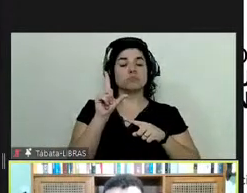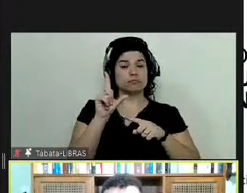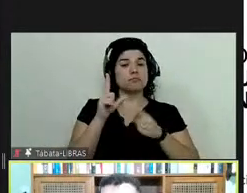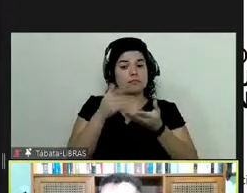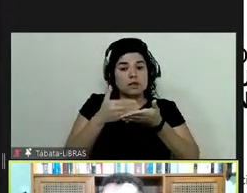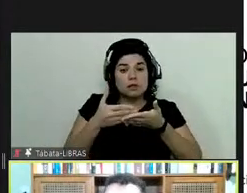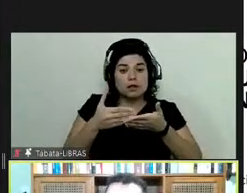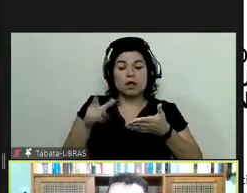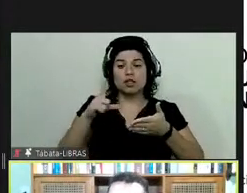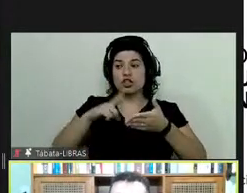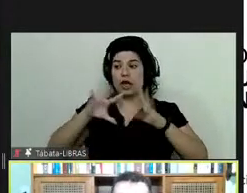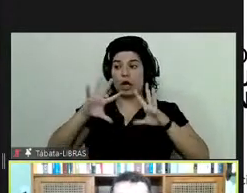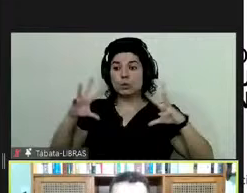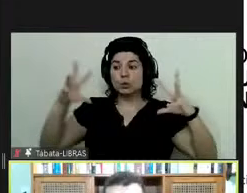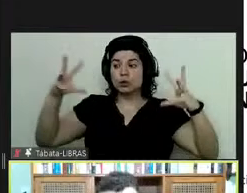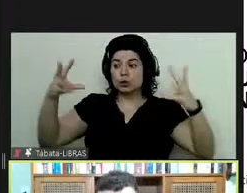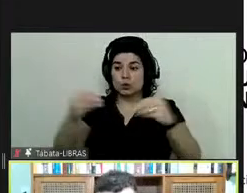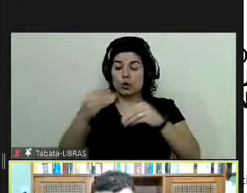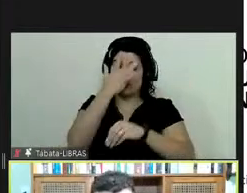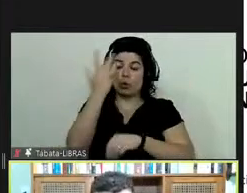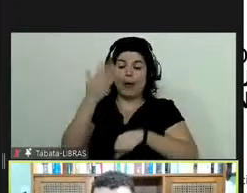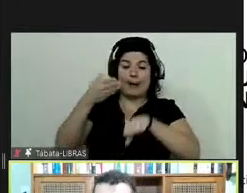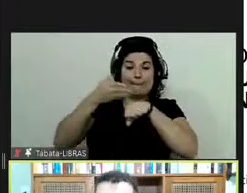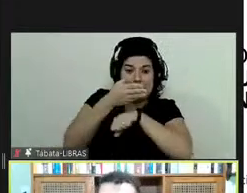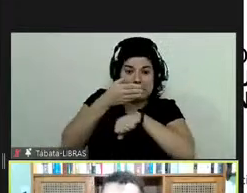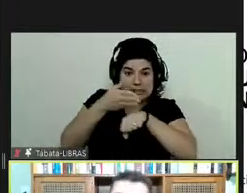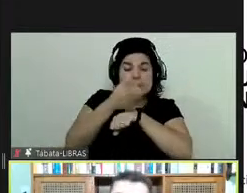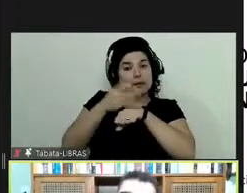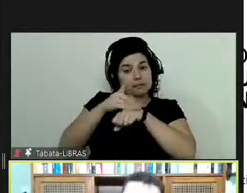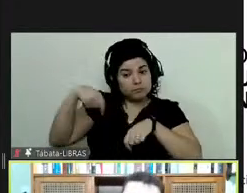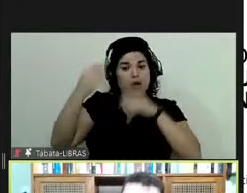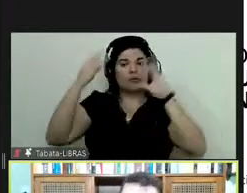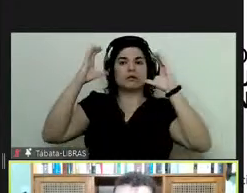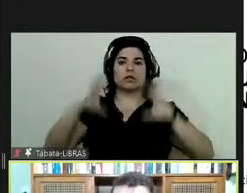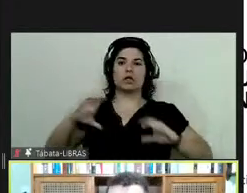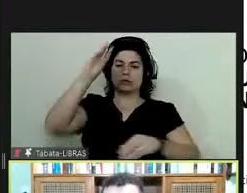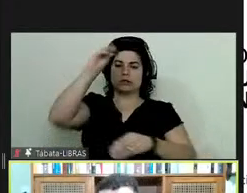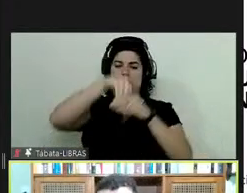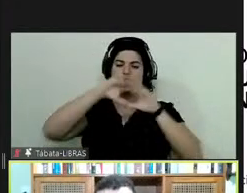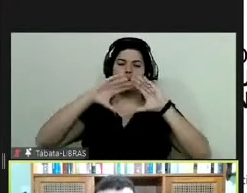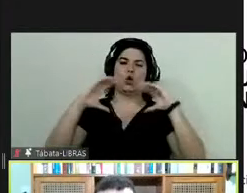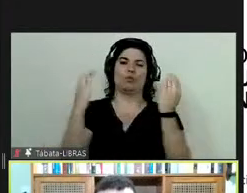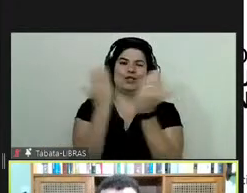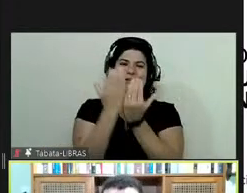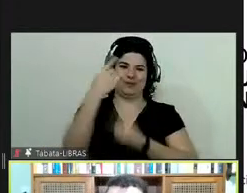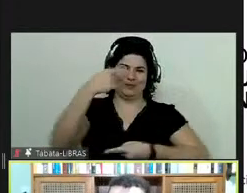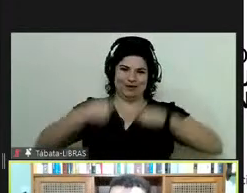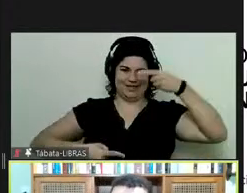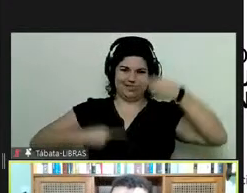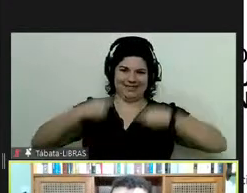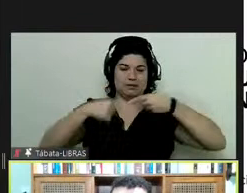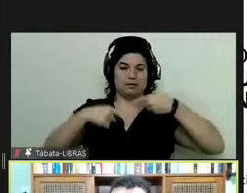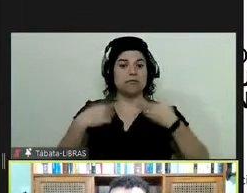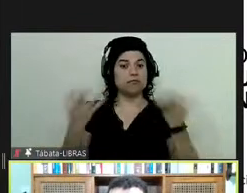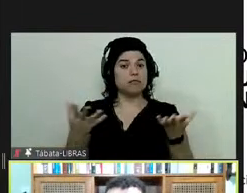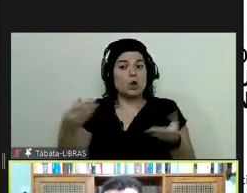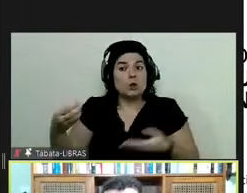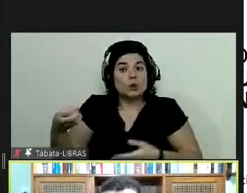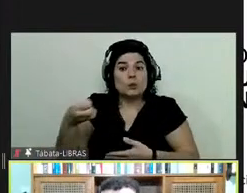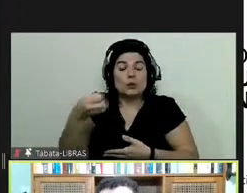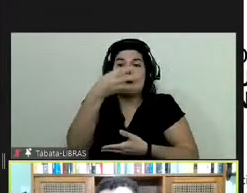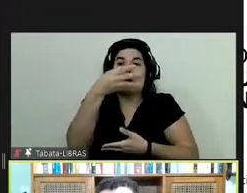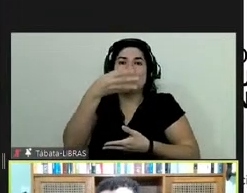vida estavelmente pela participação de todos quantos eram considerados cidadãos dentro daquela comunidade política se representam uma novidade